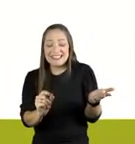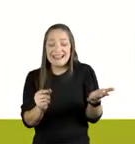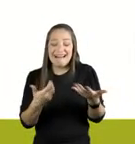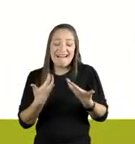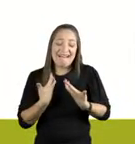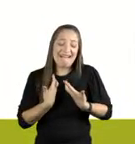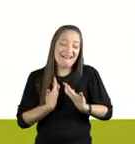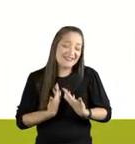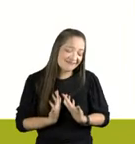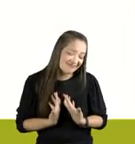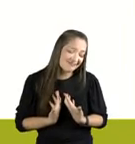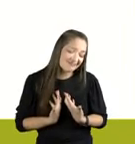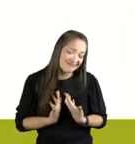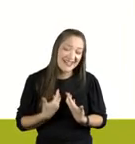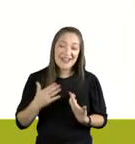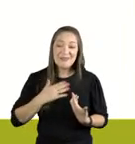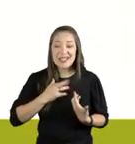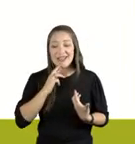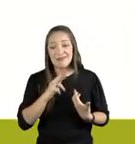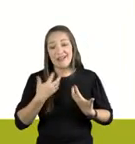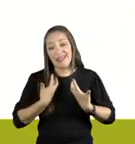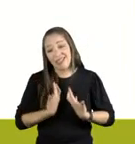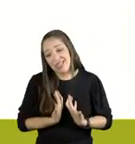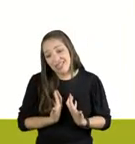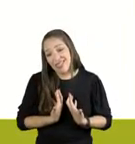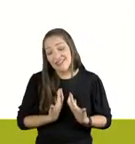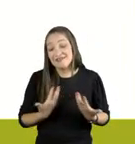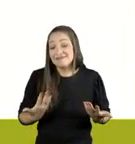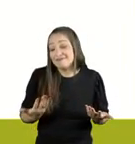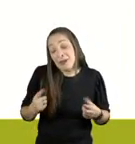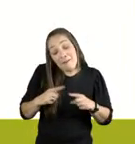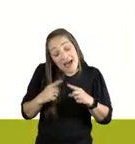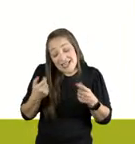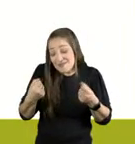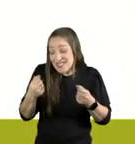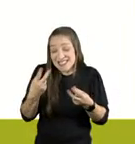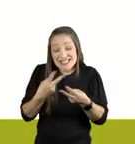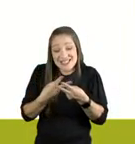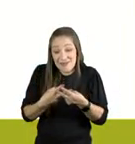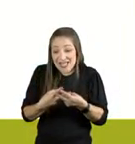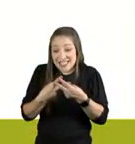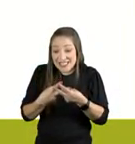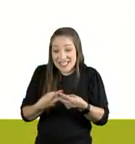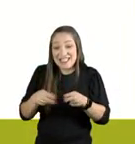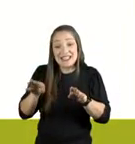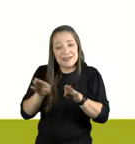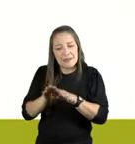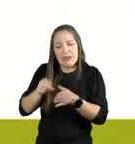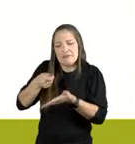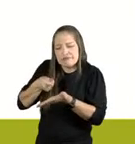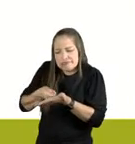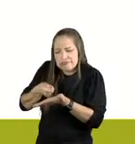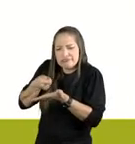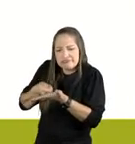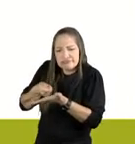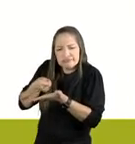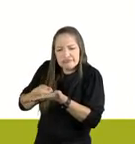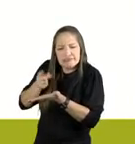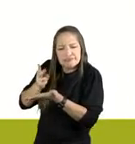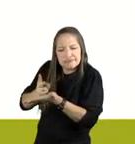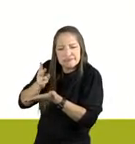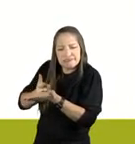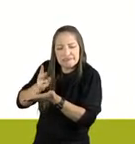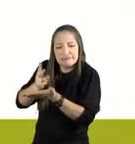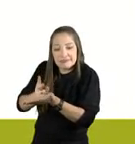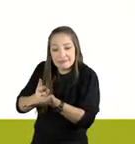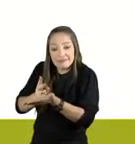desanimadora quando eu respondo para as pessoas, que é isso, paciência e persistência. Por quê? É você colocar aporte todo mês,